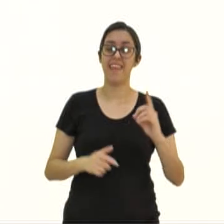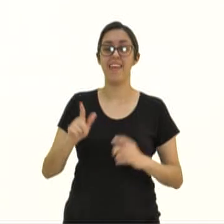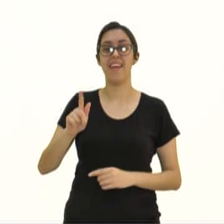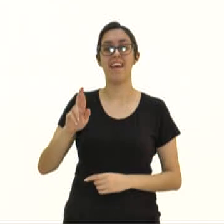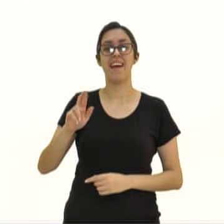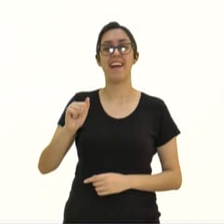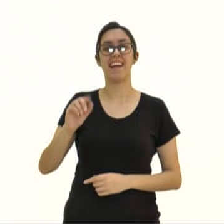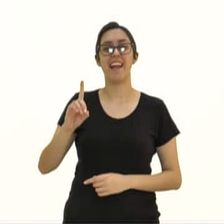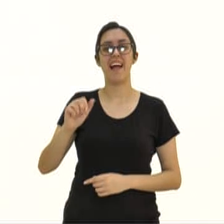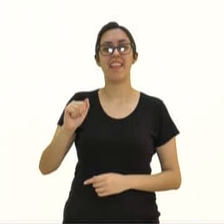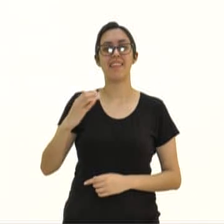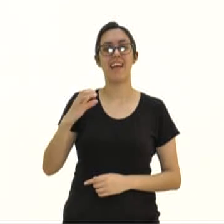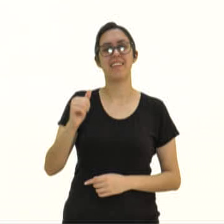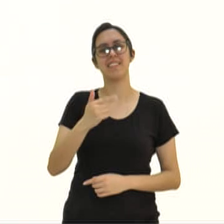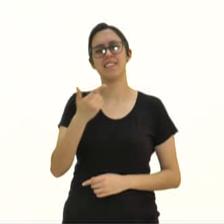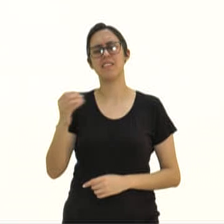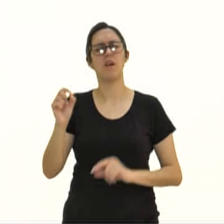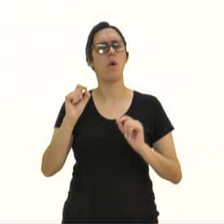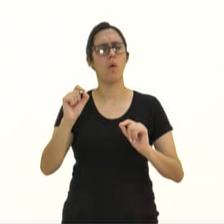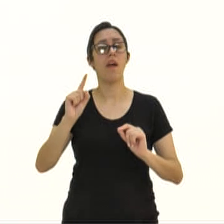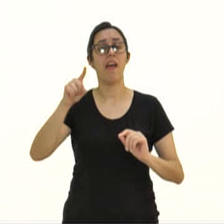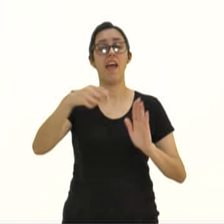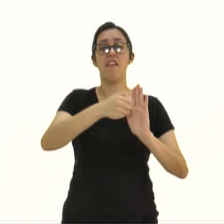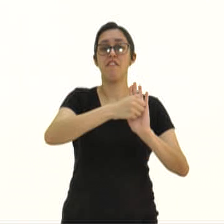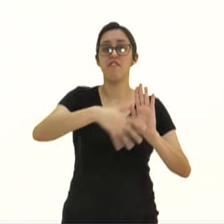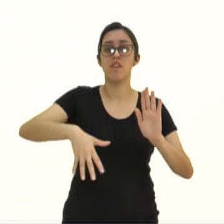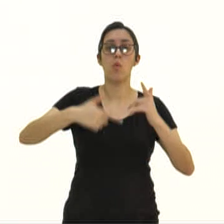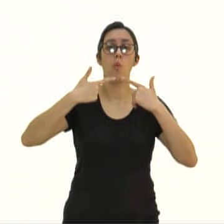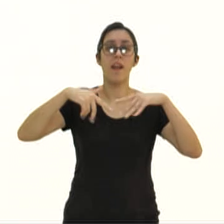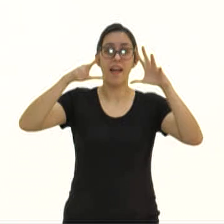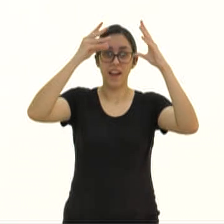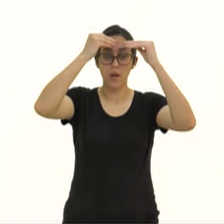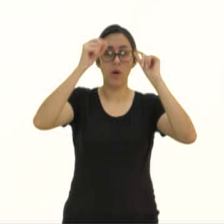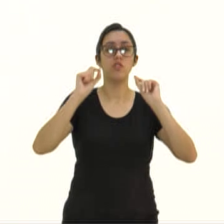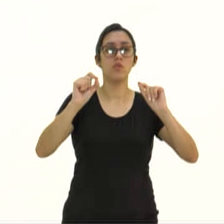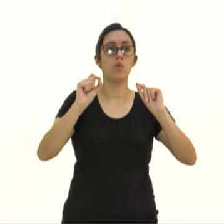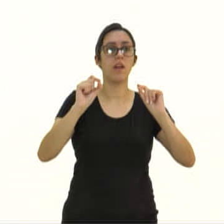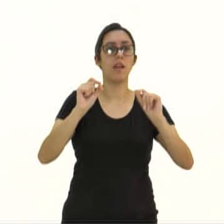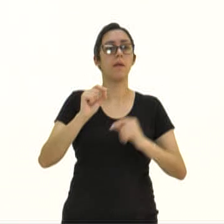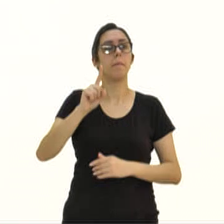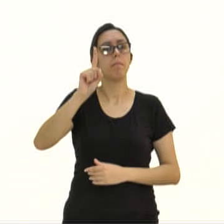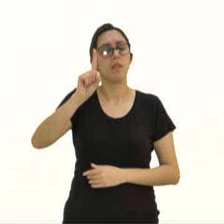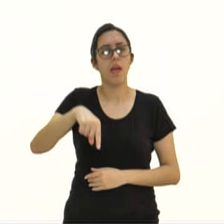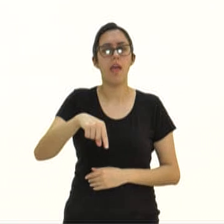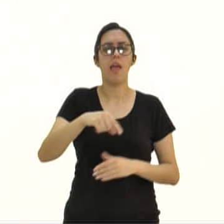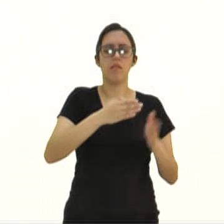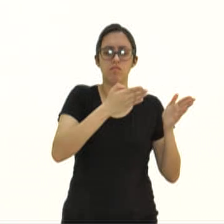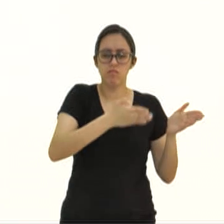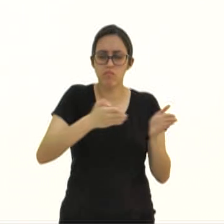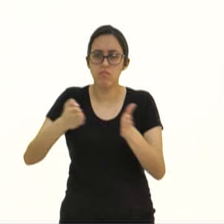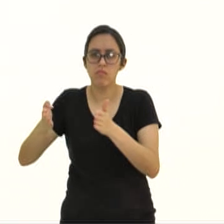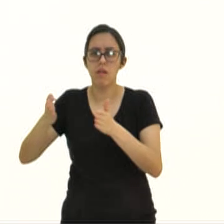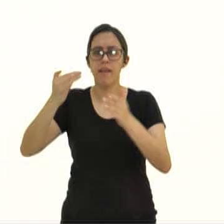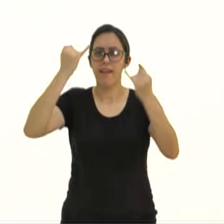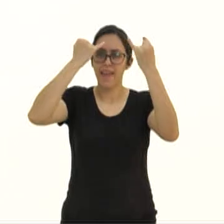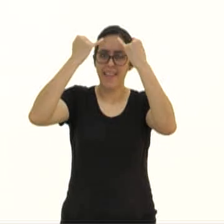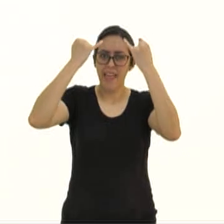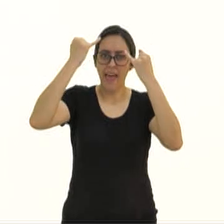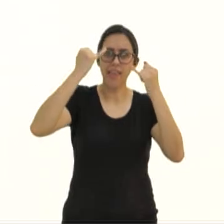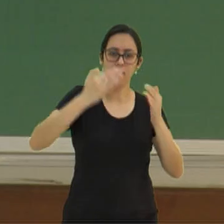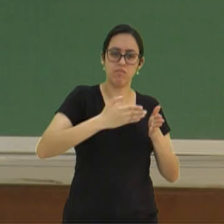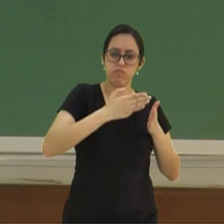gradação? Gradação é aquela figura de linguagem relacionada com a enumeração, onde são expostas determinadas ideias de forma